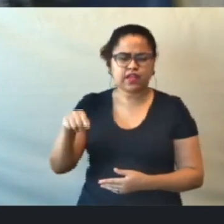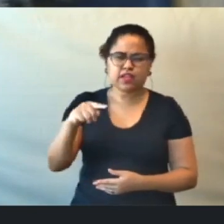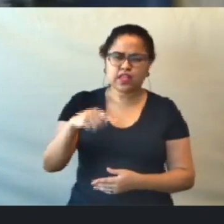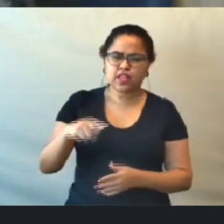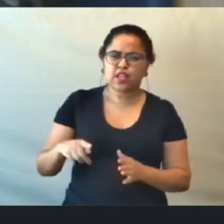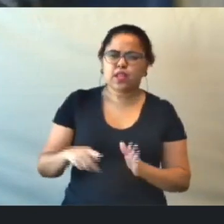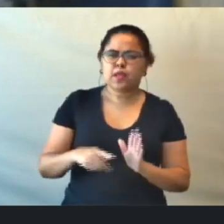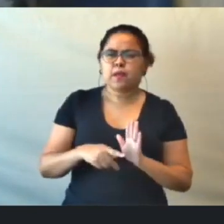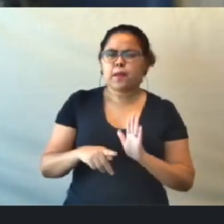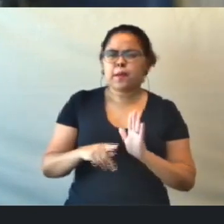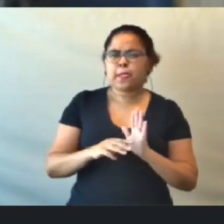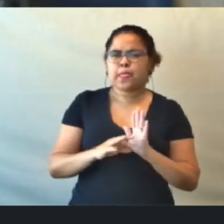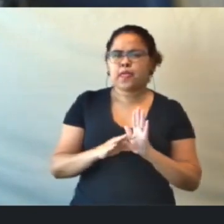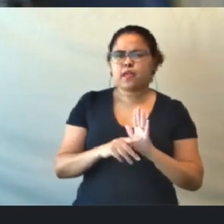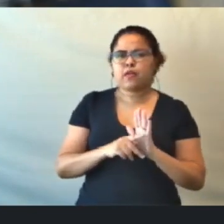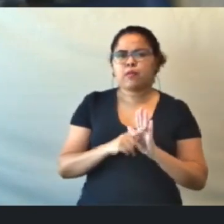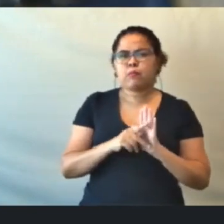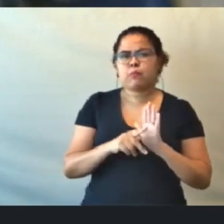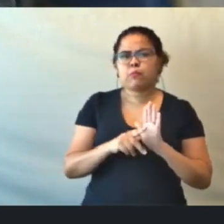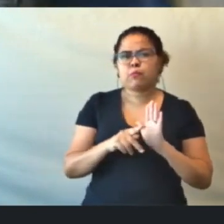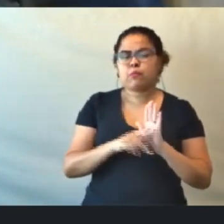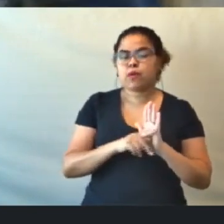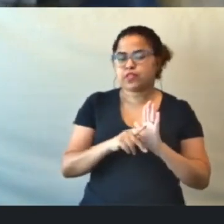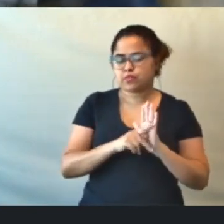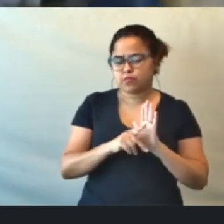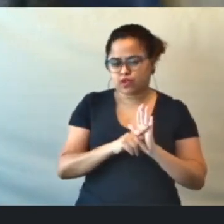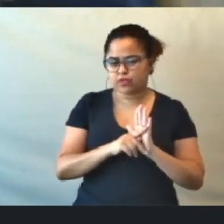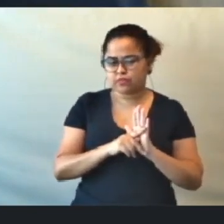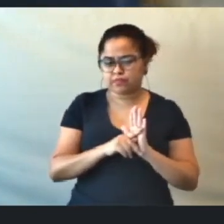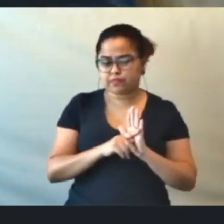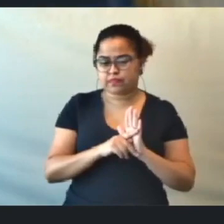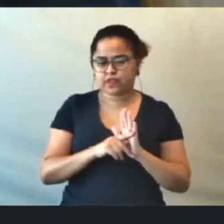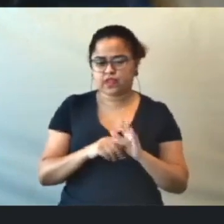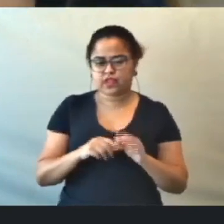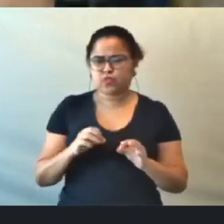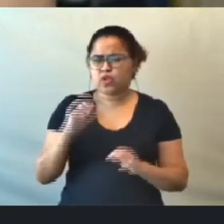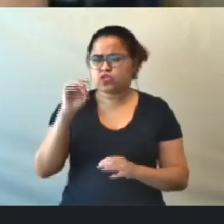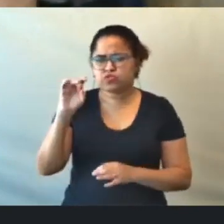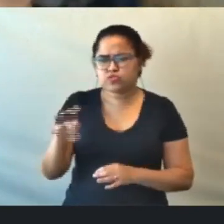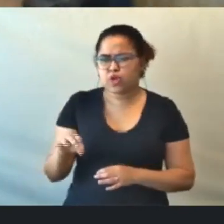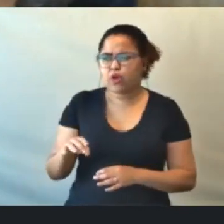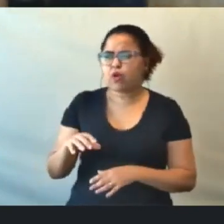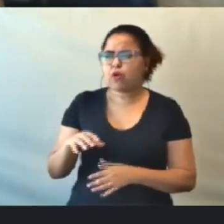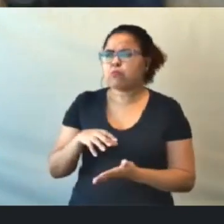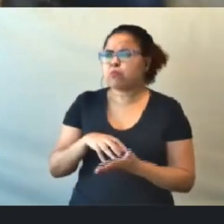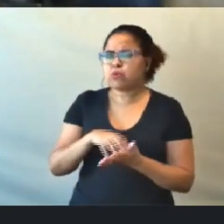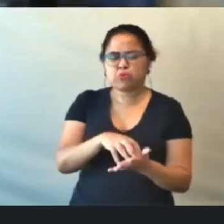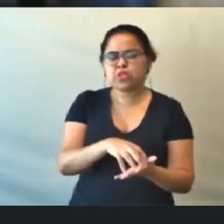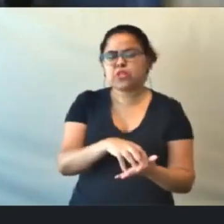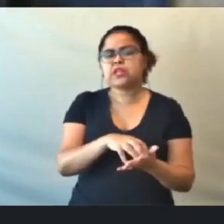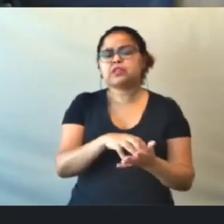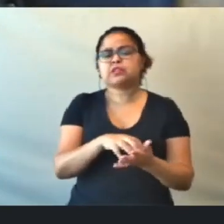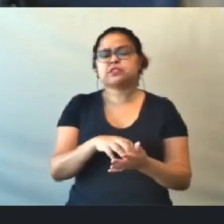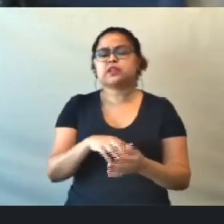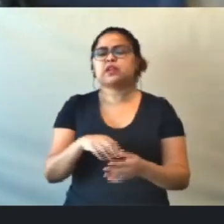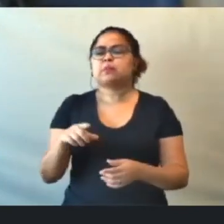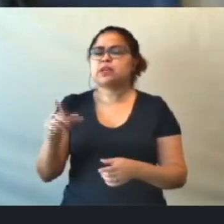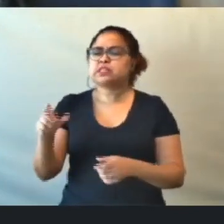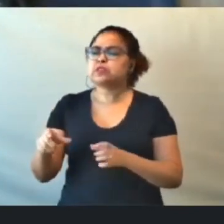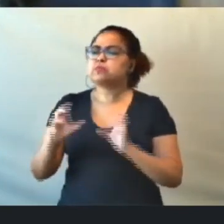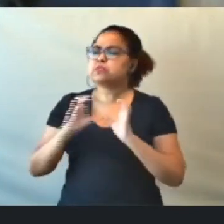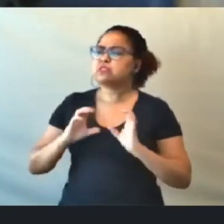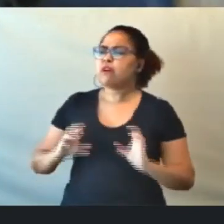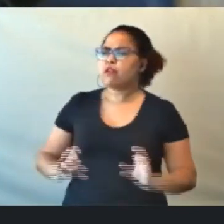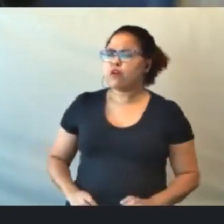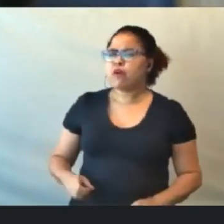é atrativa, não é só para turista, é para o cidadão no dia a dia. Eu mesmo sou usuário, e creio que vários aqui são usuários